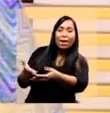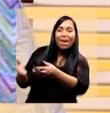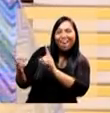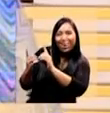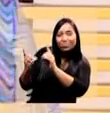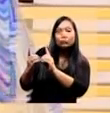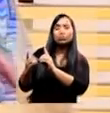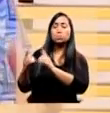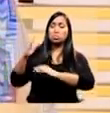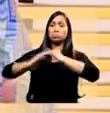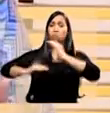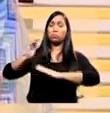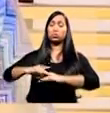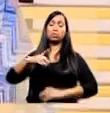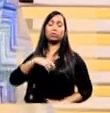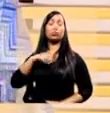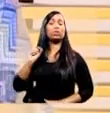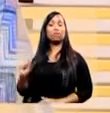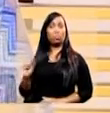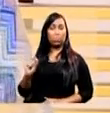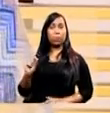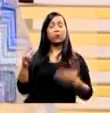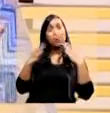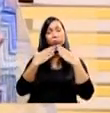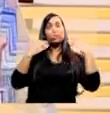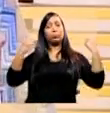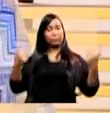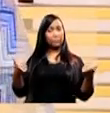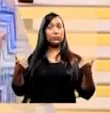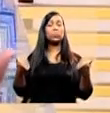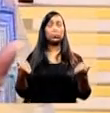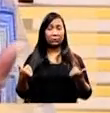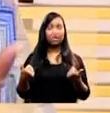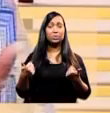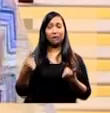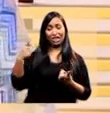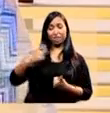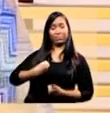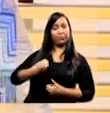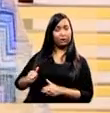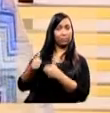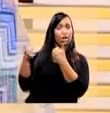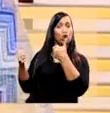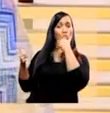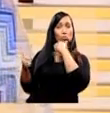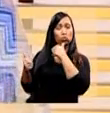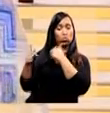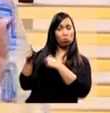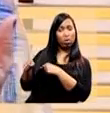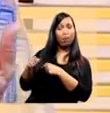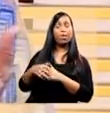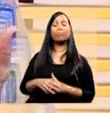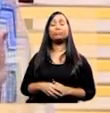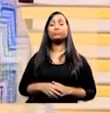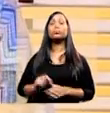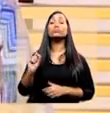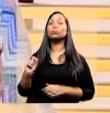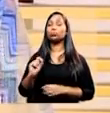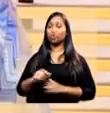pelas profissionais para que haja essa melhoria da condição dela enquanto mulher,